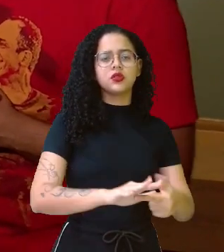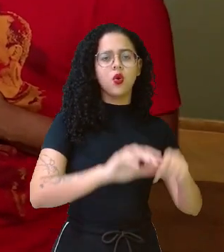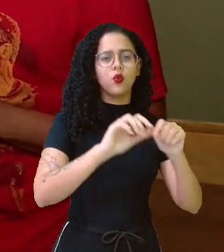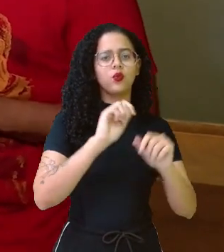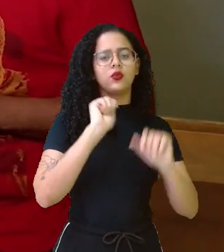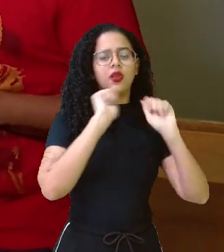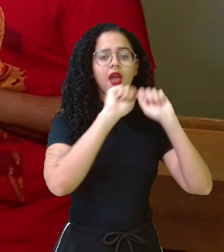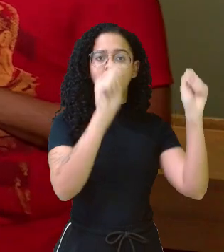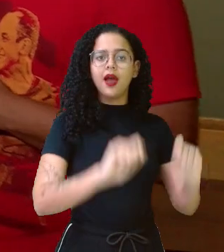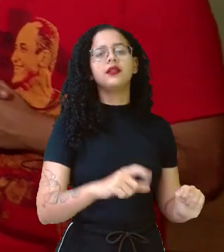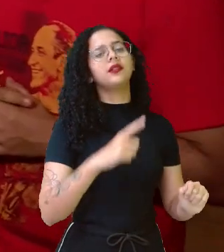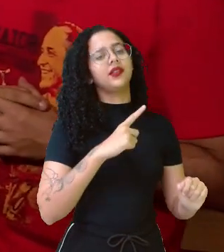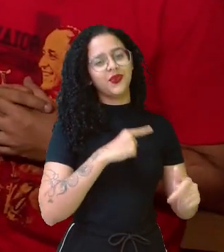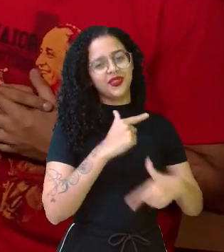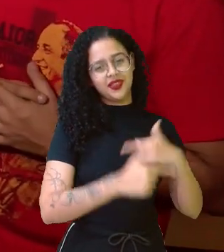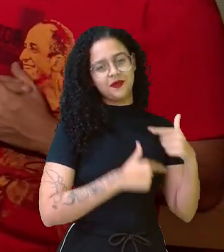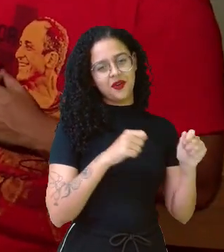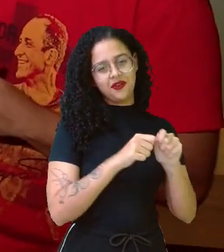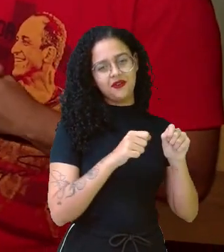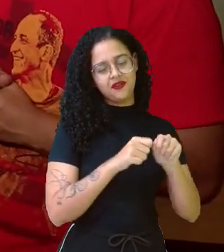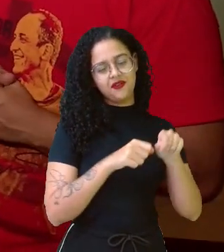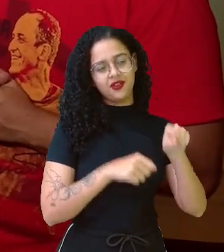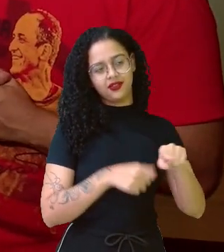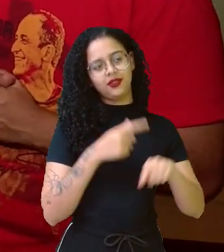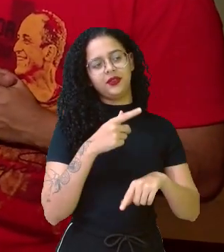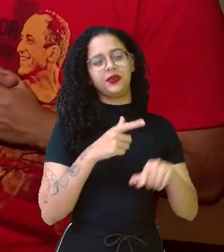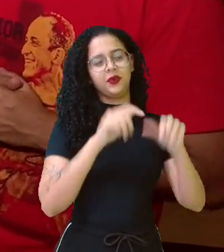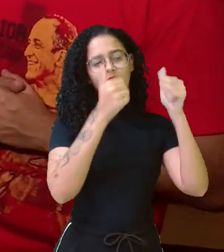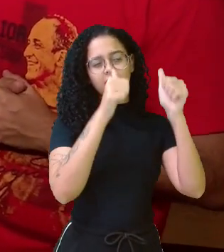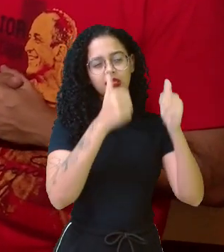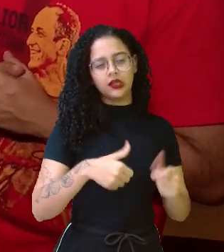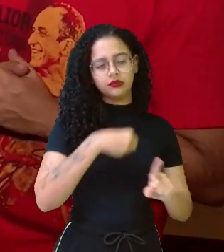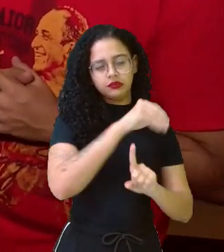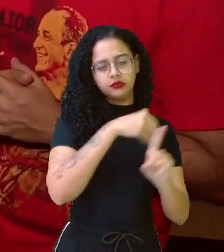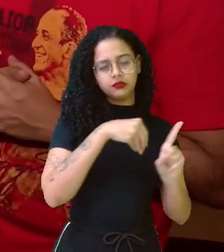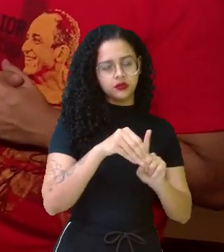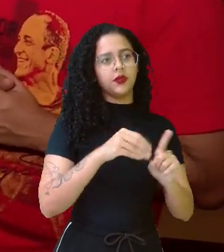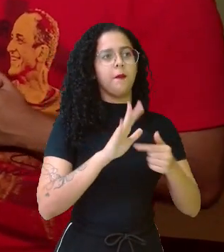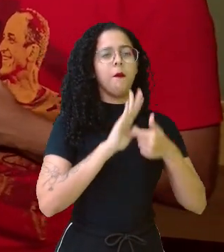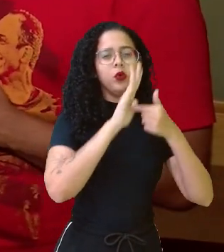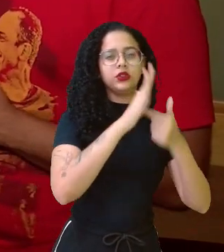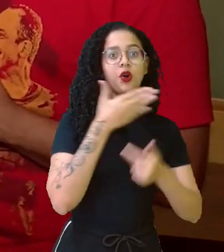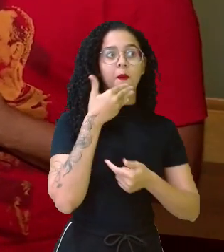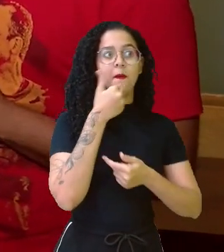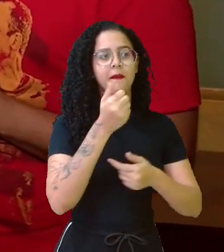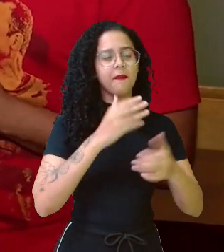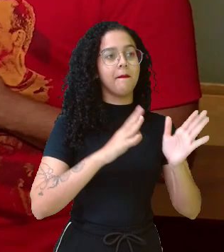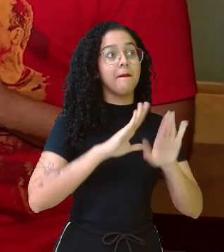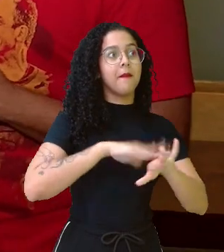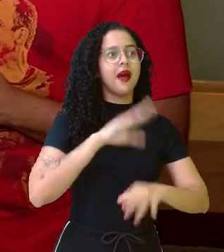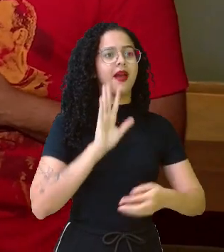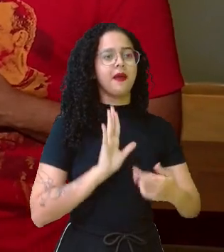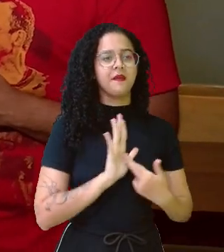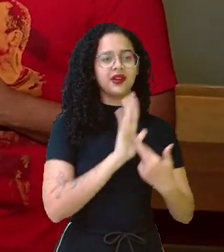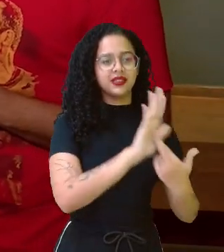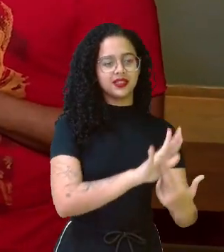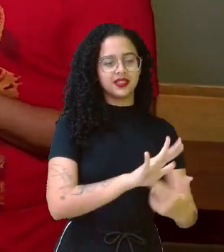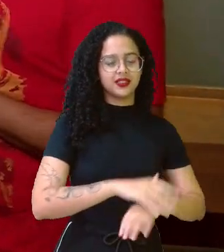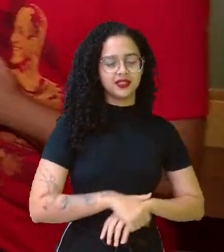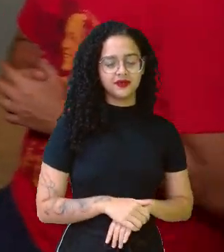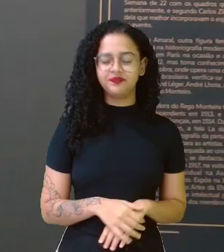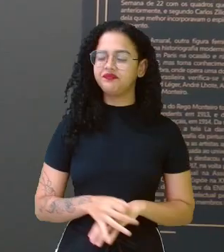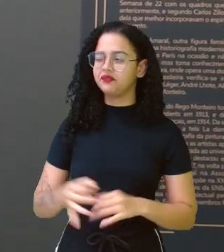ela tem esse trabalho. É feito esse trabalho de curadoria para tentar trazer o melhor, o mais representativo para aquela mostra. Exatamente.